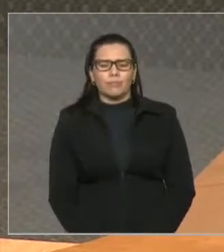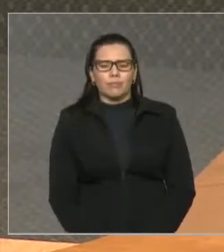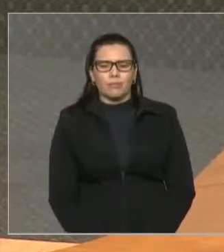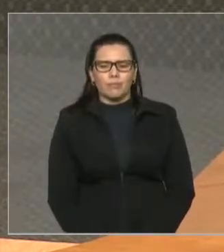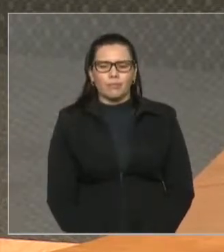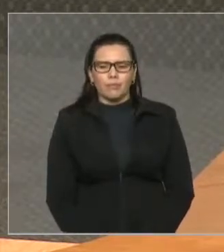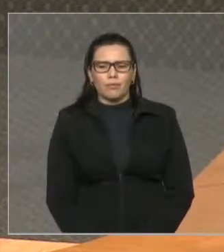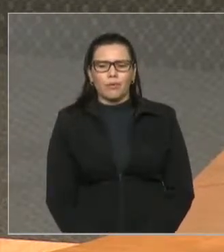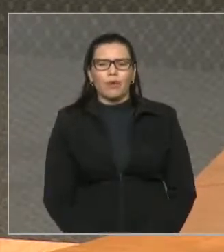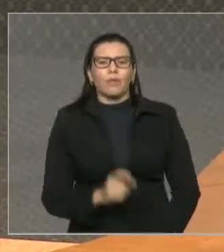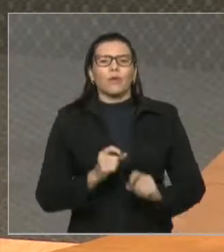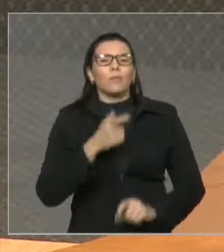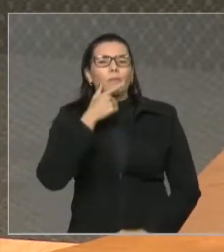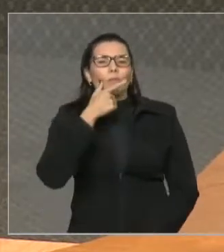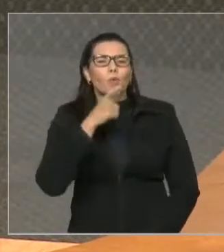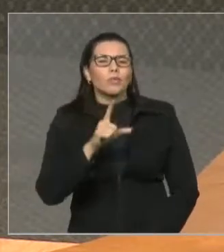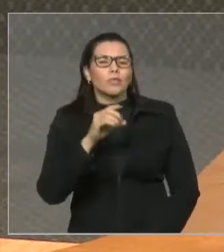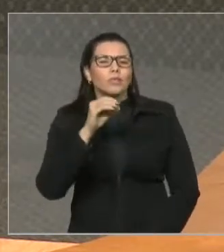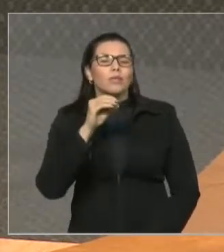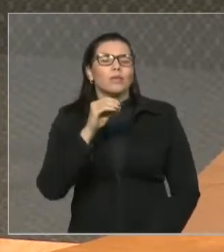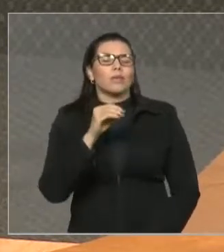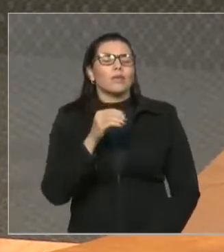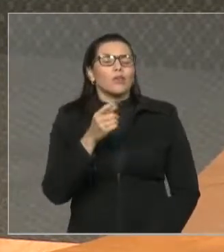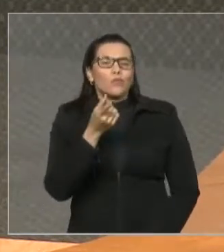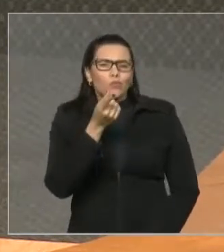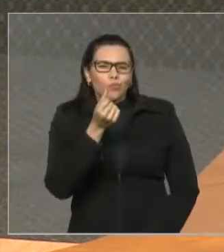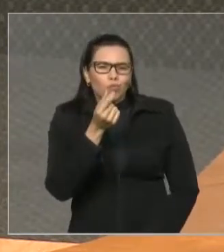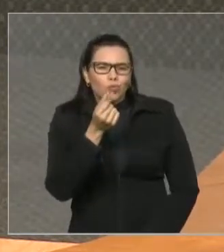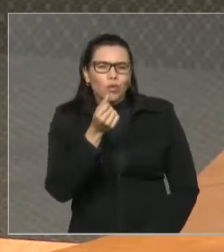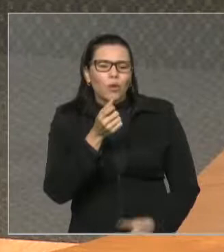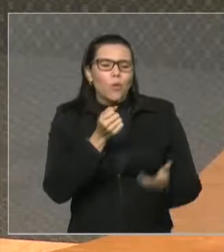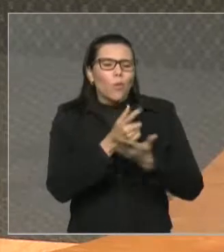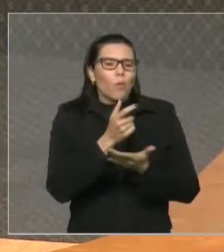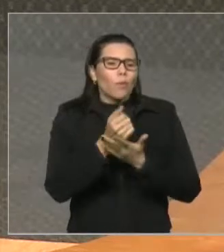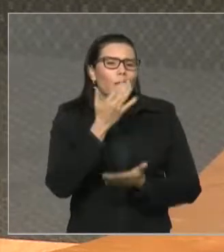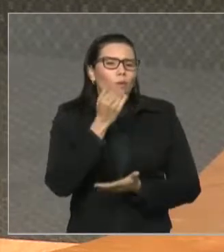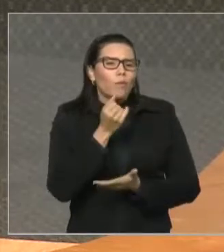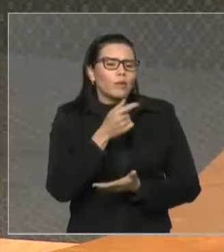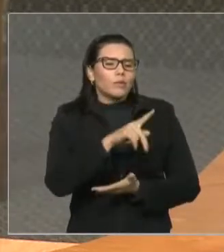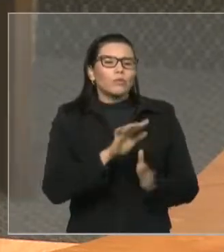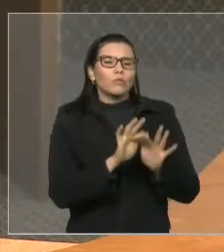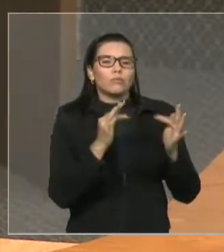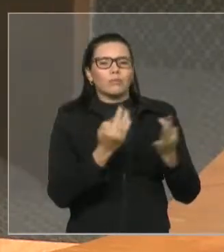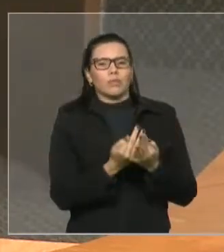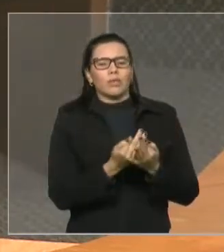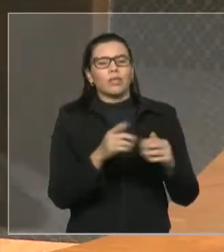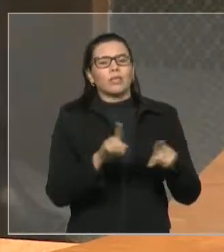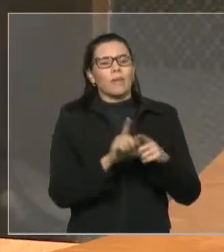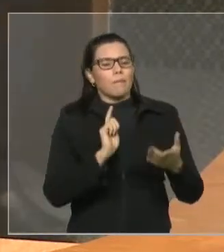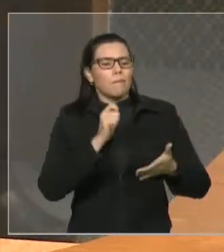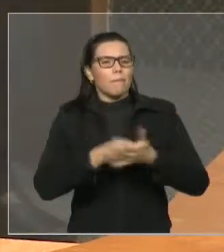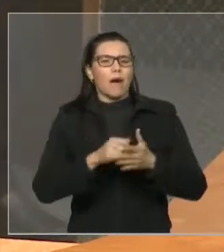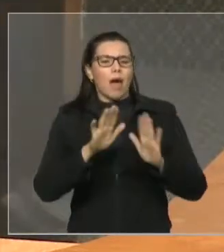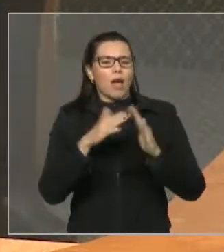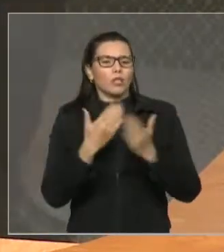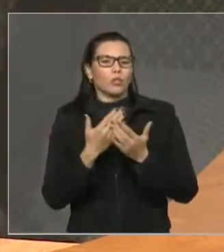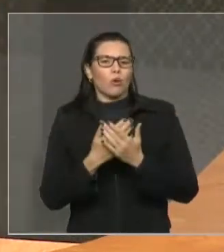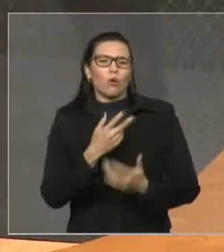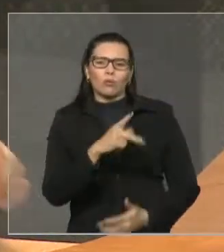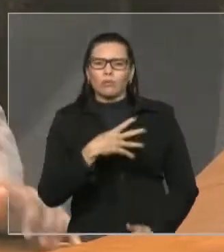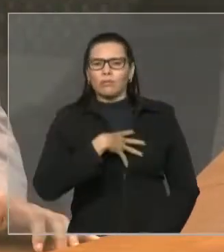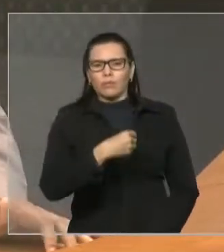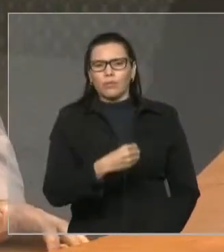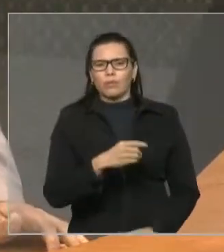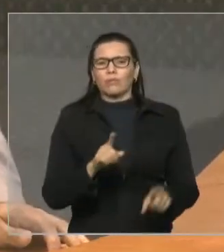para colocar o sustento na sua mesa, para mandar o filho para a escola, para pagar um